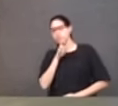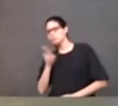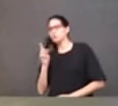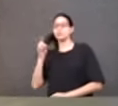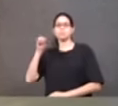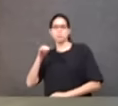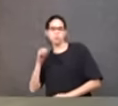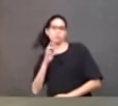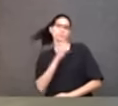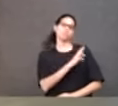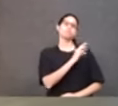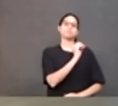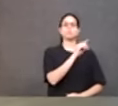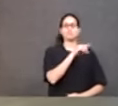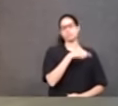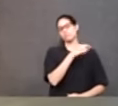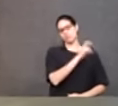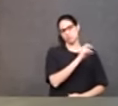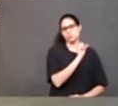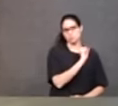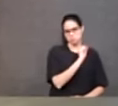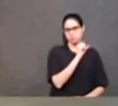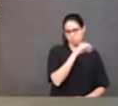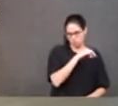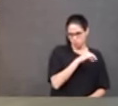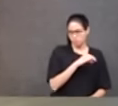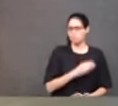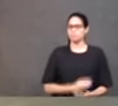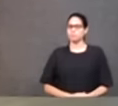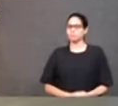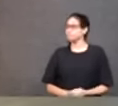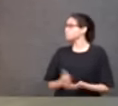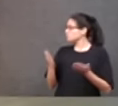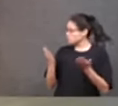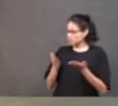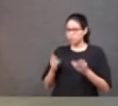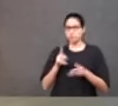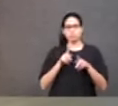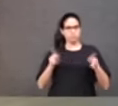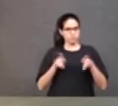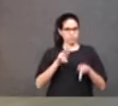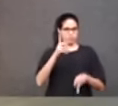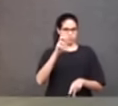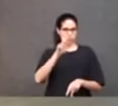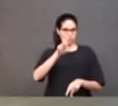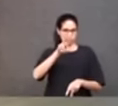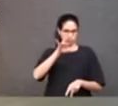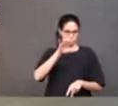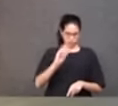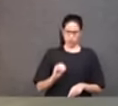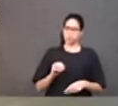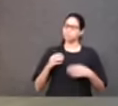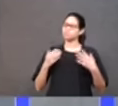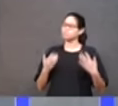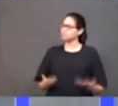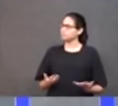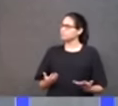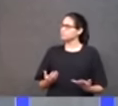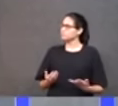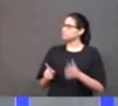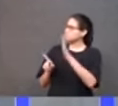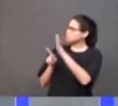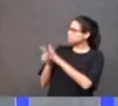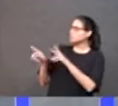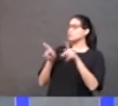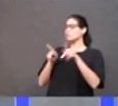segundos. Professor Alvésio. Bom, professor Valdo, caso o senhor